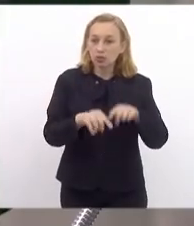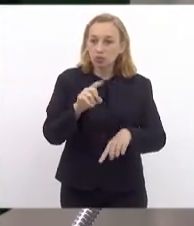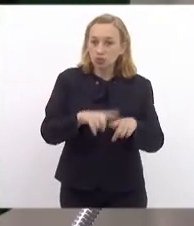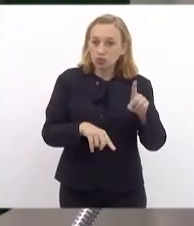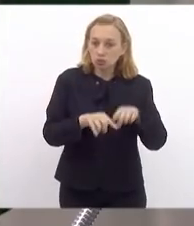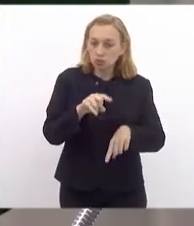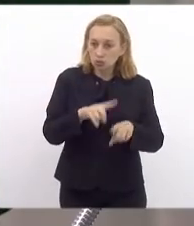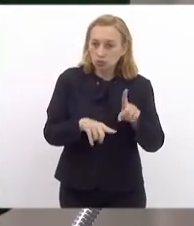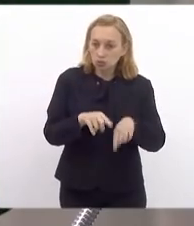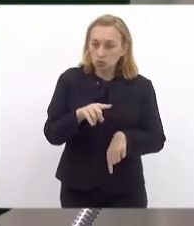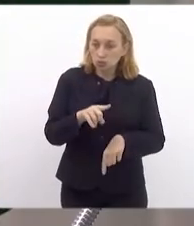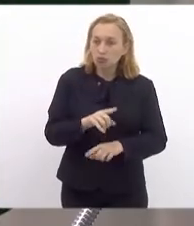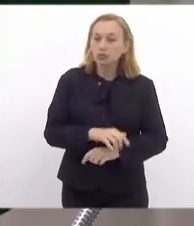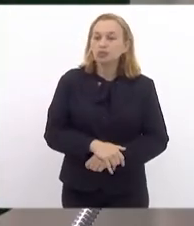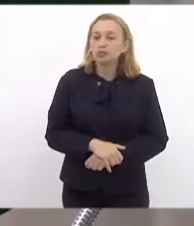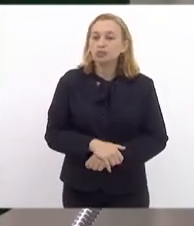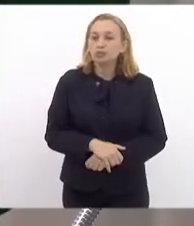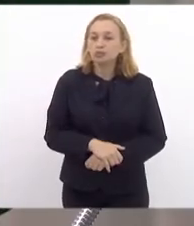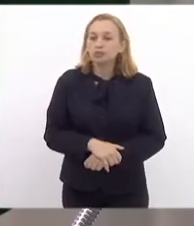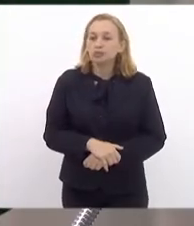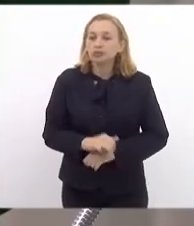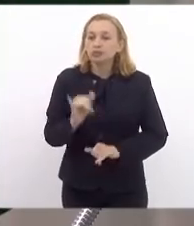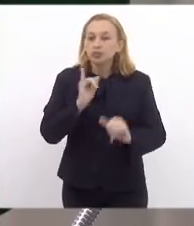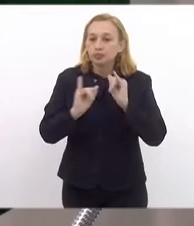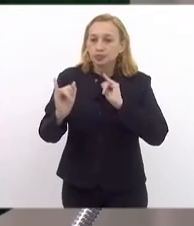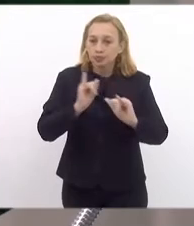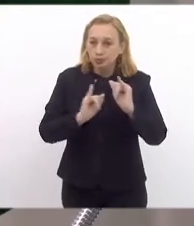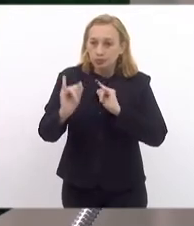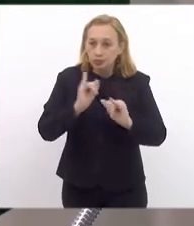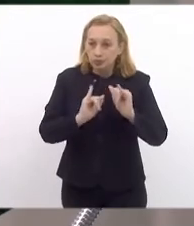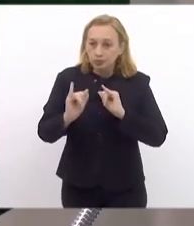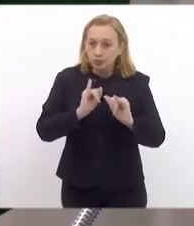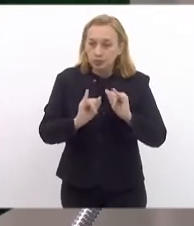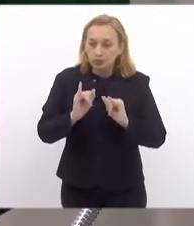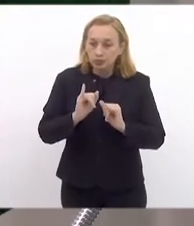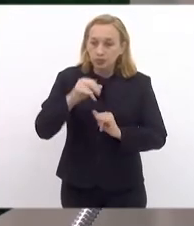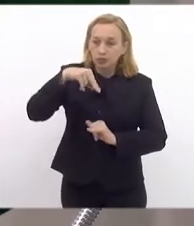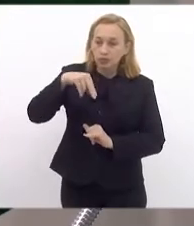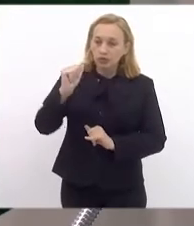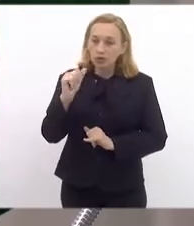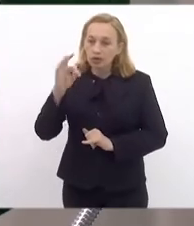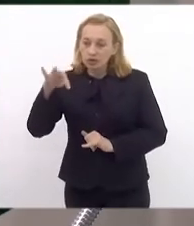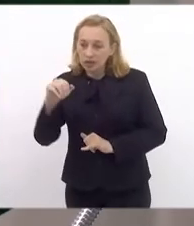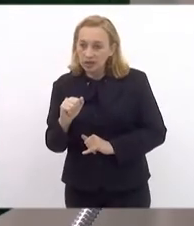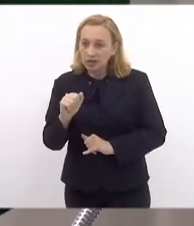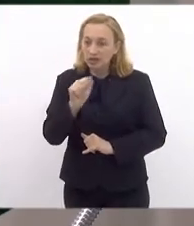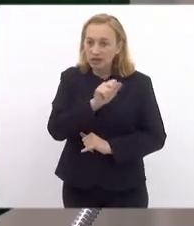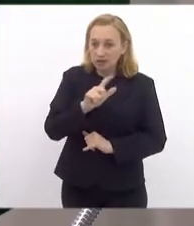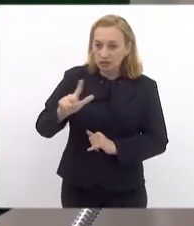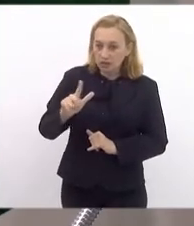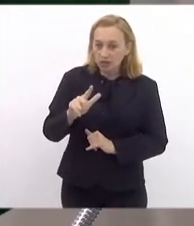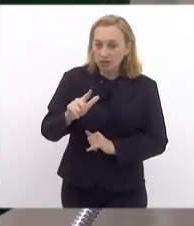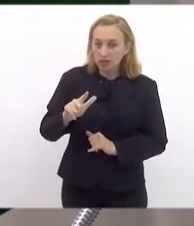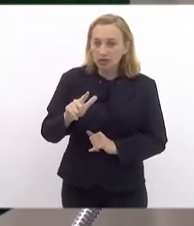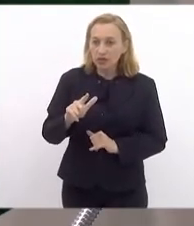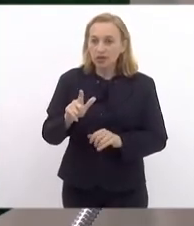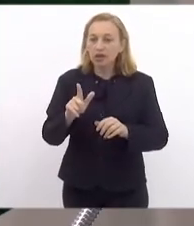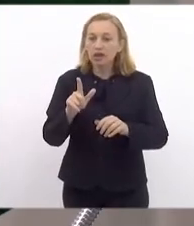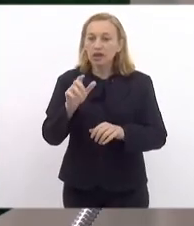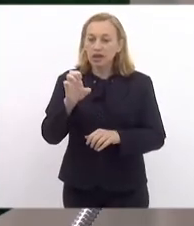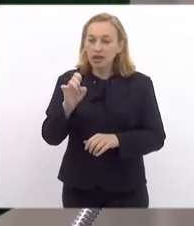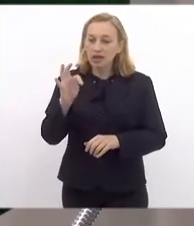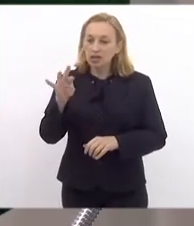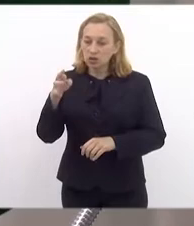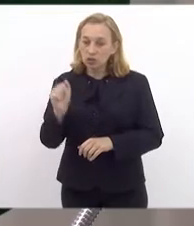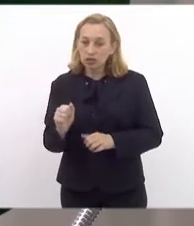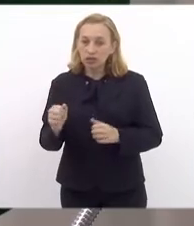se consolidando um banco de dados com as notas fiscais eletrônicas da Sefaz que vai trabalhar juntos para que a